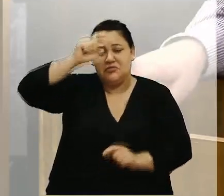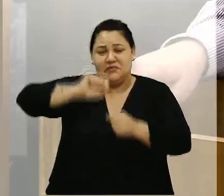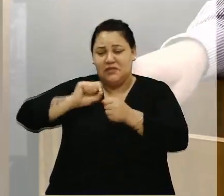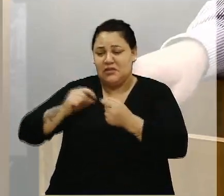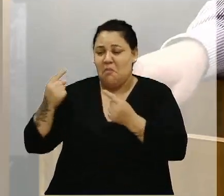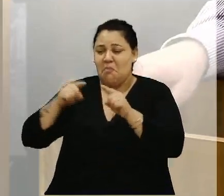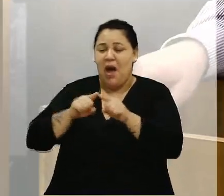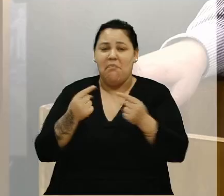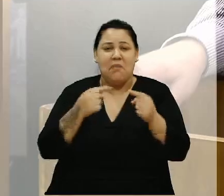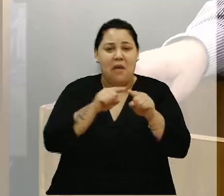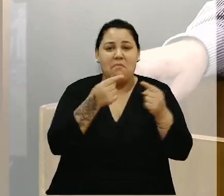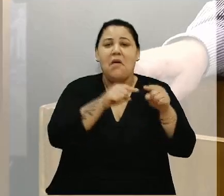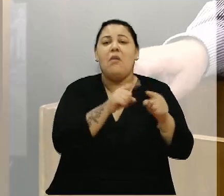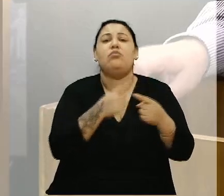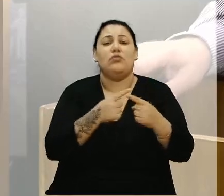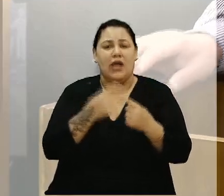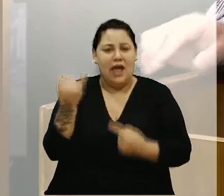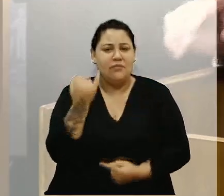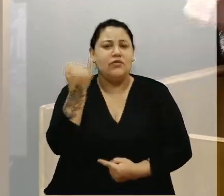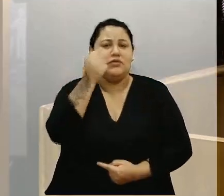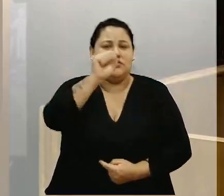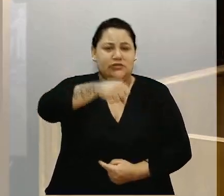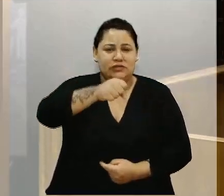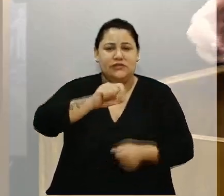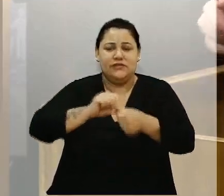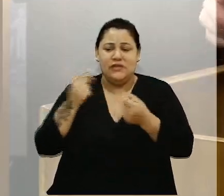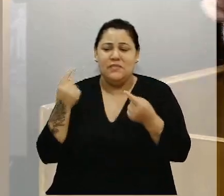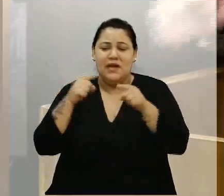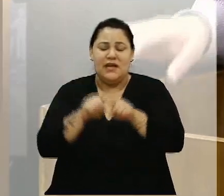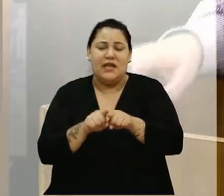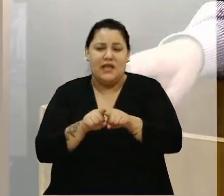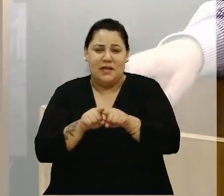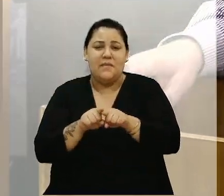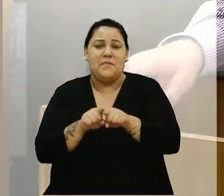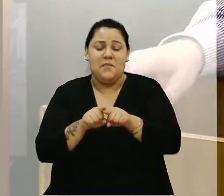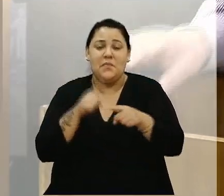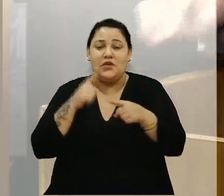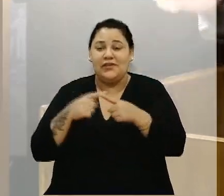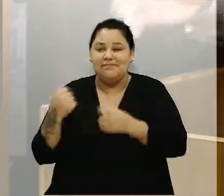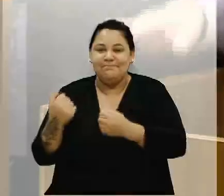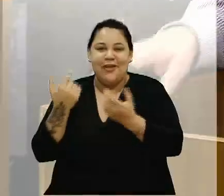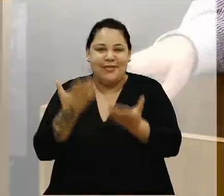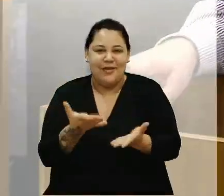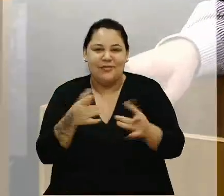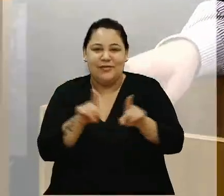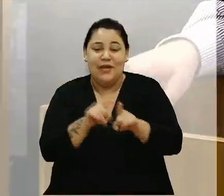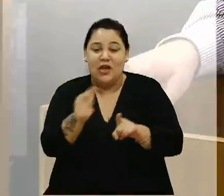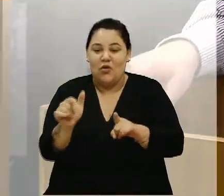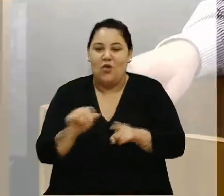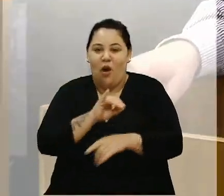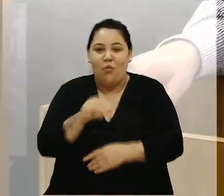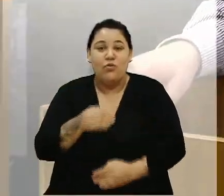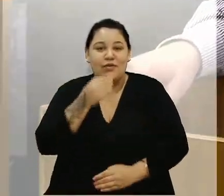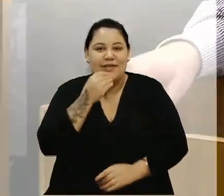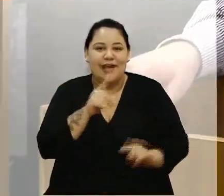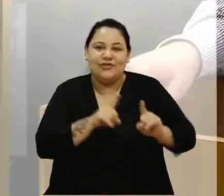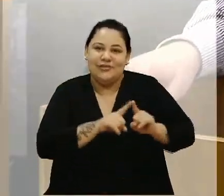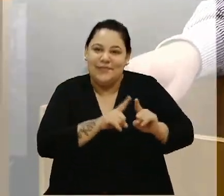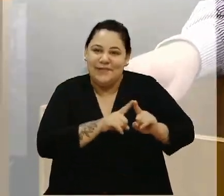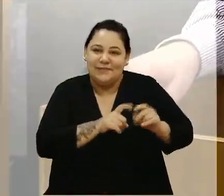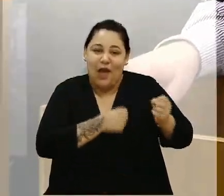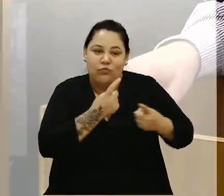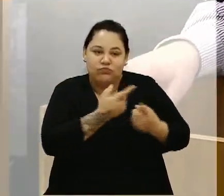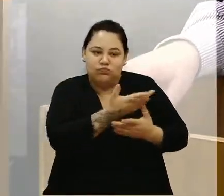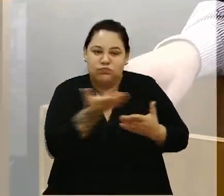porque é importante. Parcerias dos seus, porque já ofereceram para nós, em outra oportunidade, alguns espaços ociosos